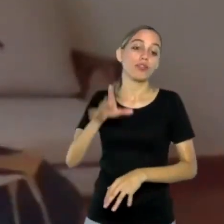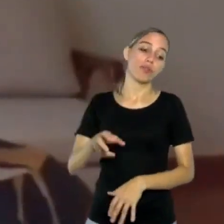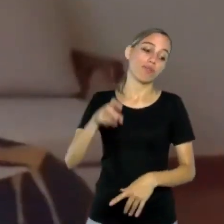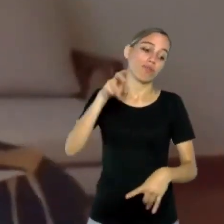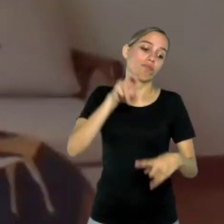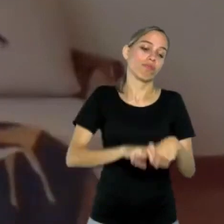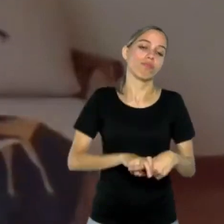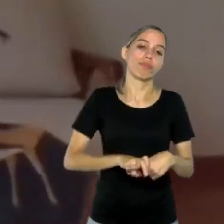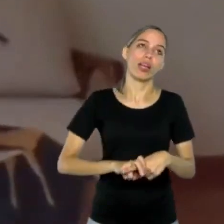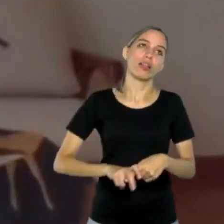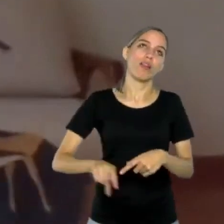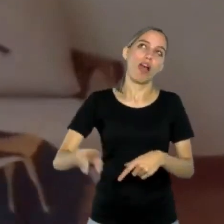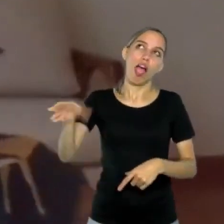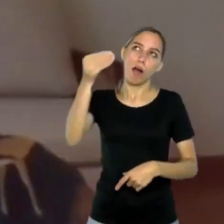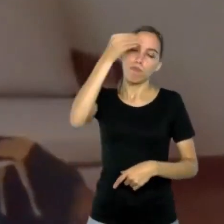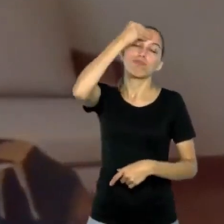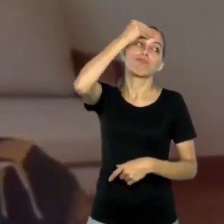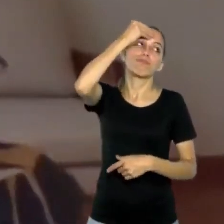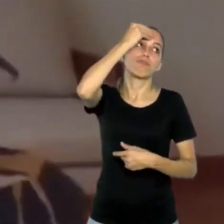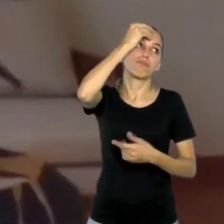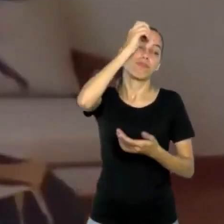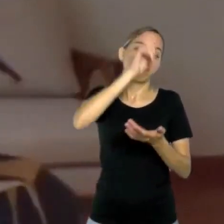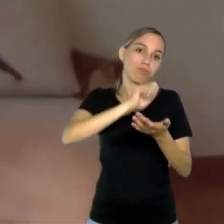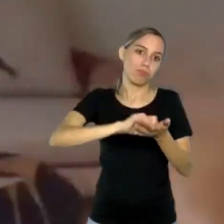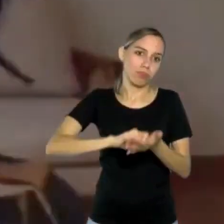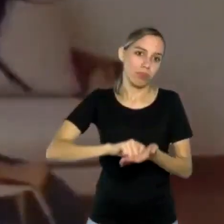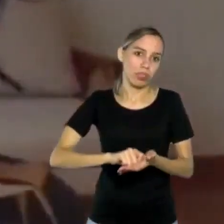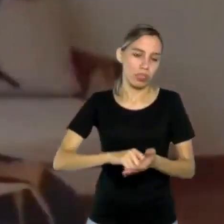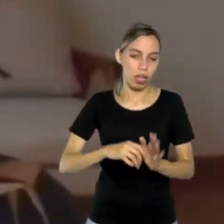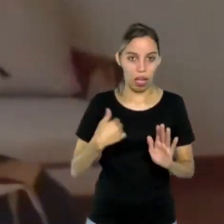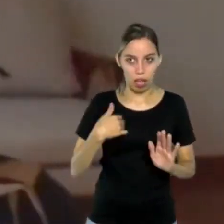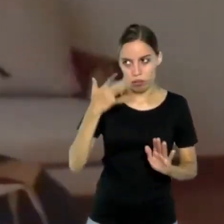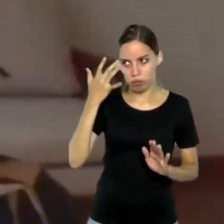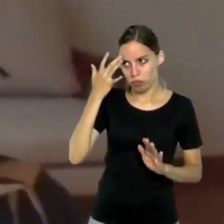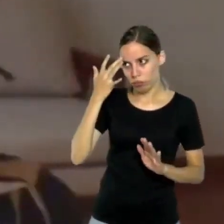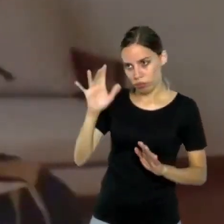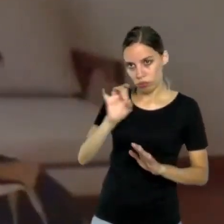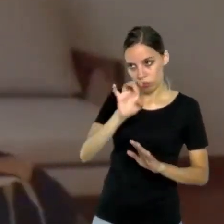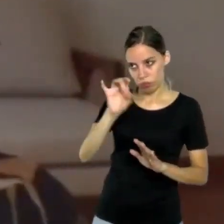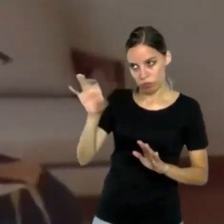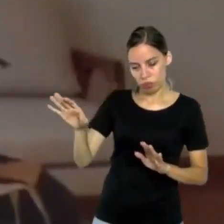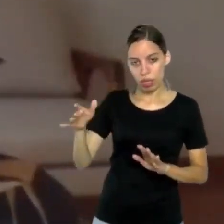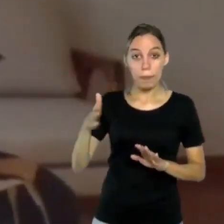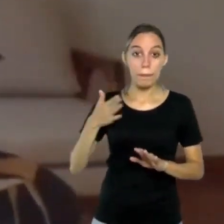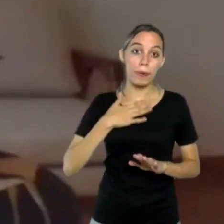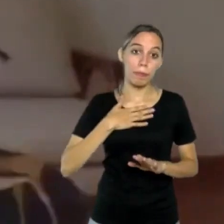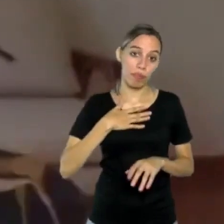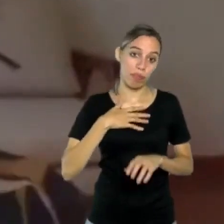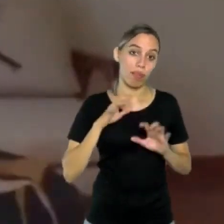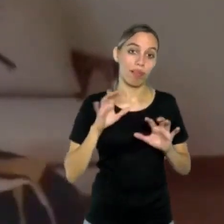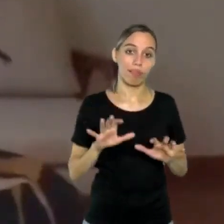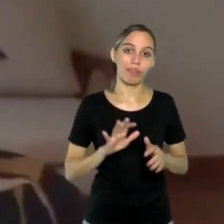coisa vem. Assim, para mim, pelo menos é assim, né? Tem 1 milhão de processos, acho que tantos quantos